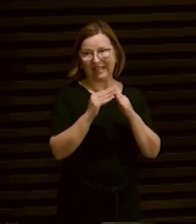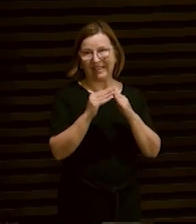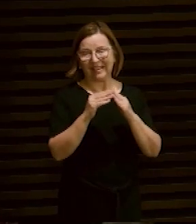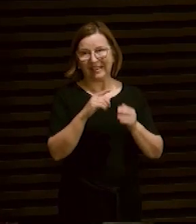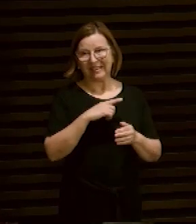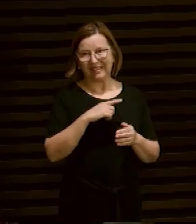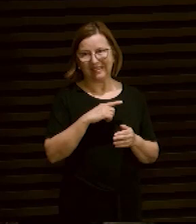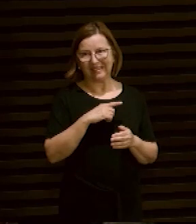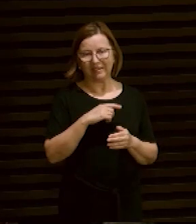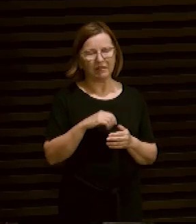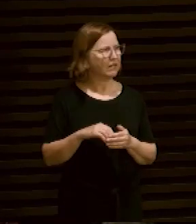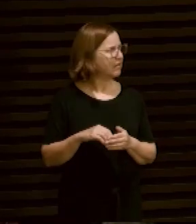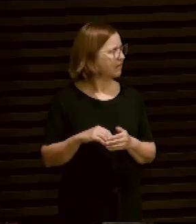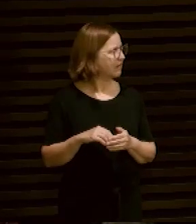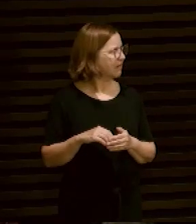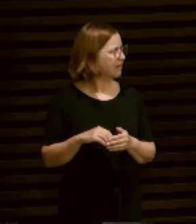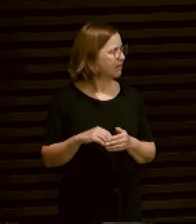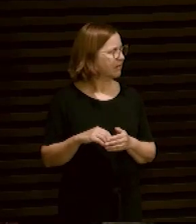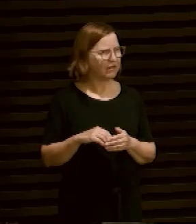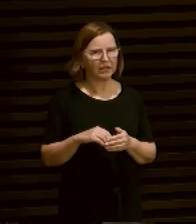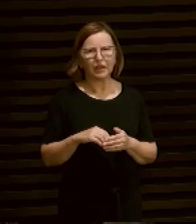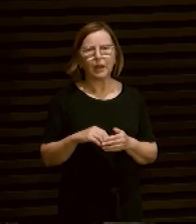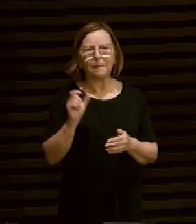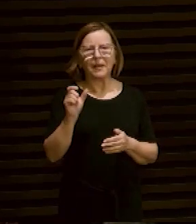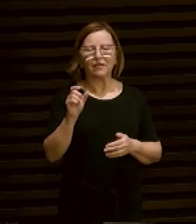Partenon. Você sabe o que é o Partenon?